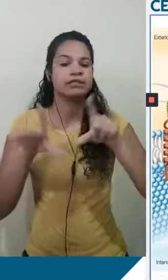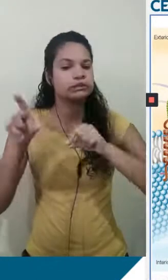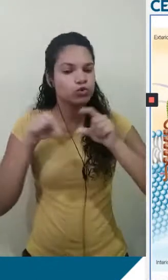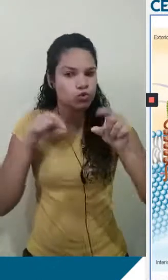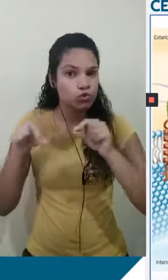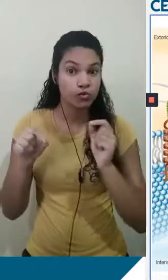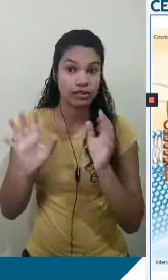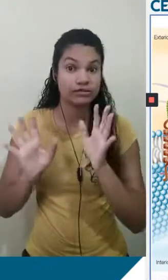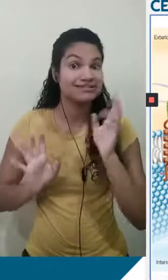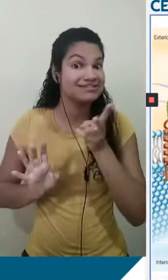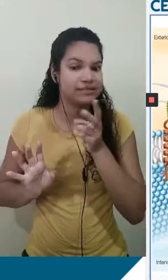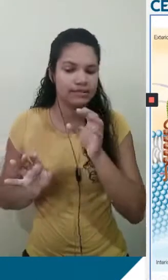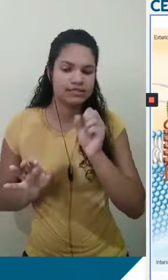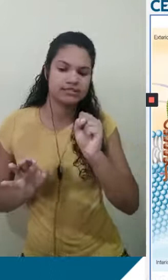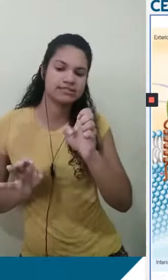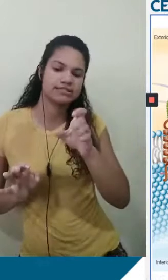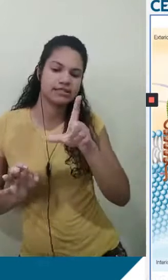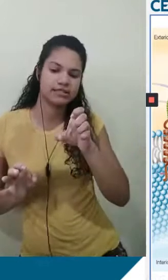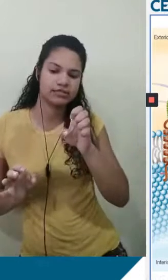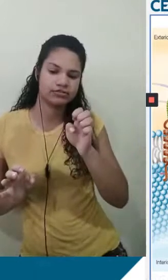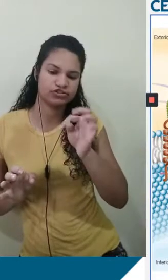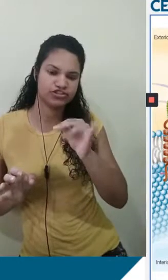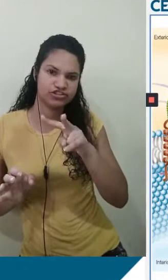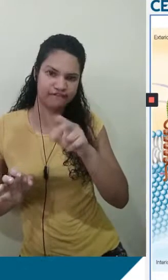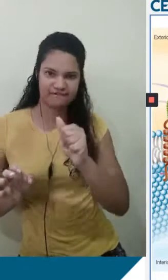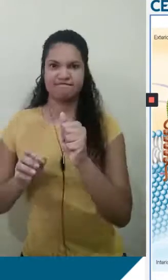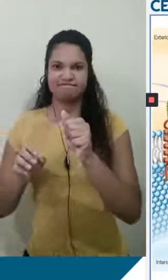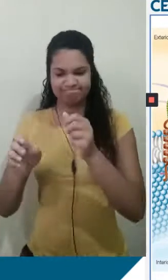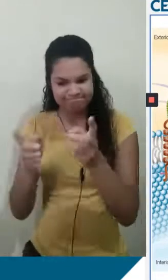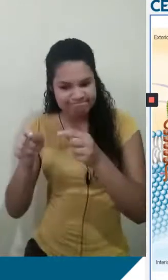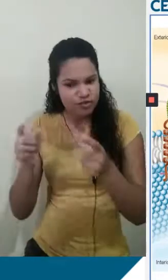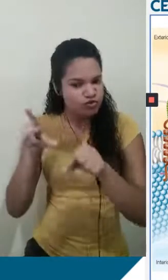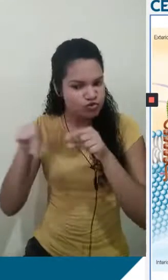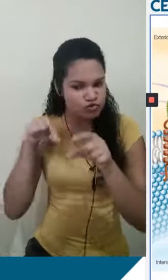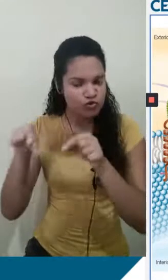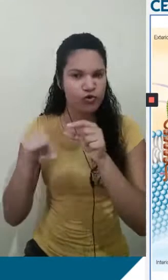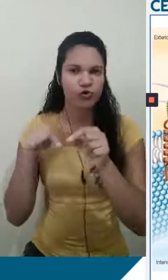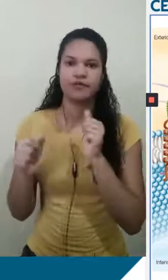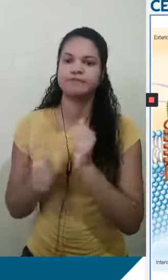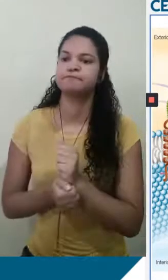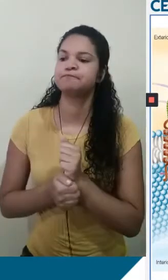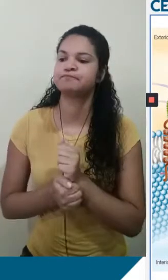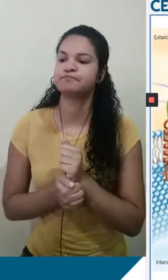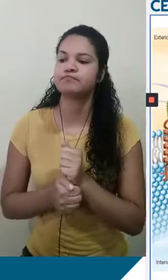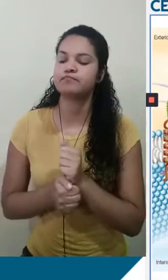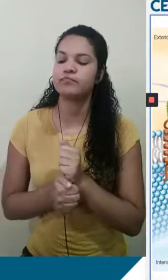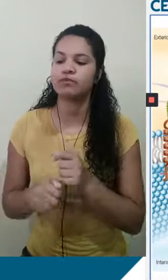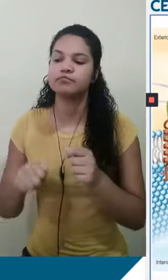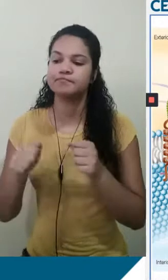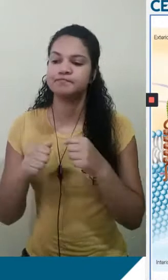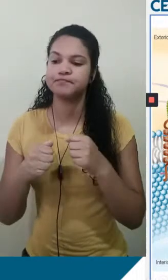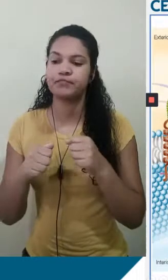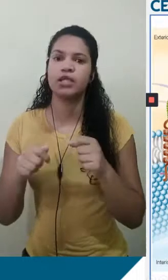E muitas das vezes essas proteínas estão associadas à bicamada de fosfolipídio, mas interagindo internamente à célula,